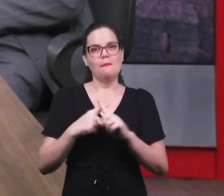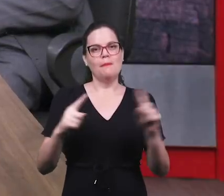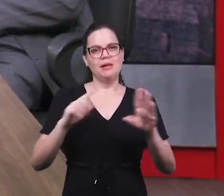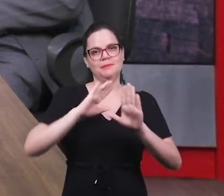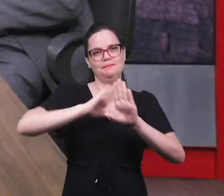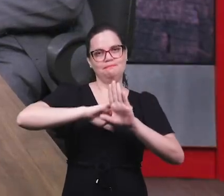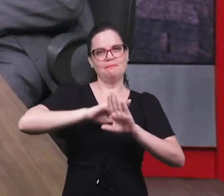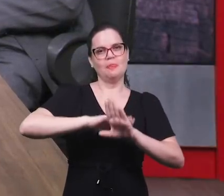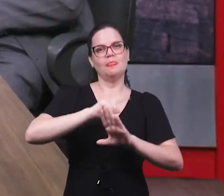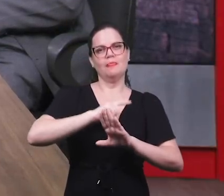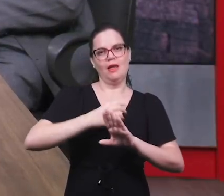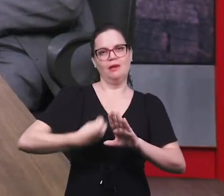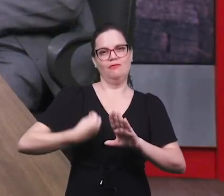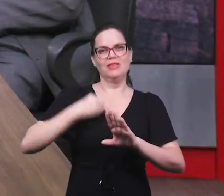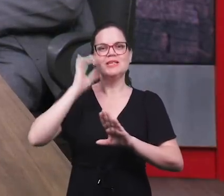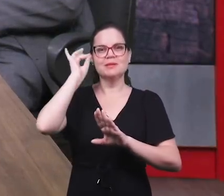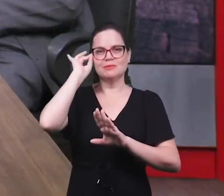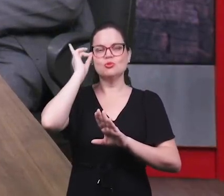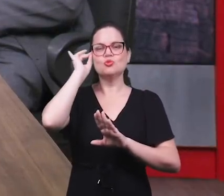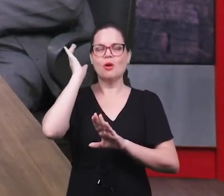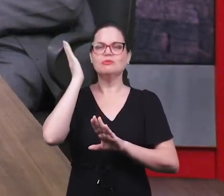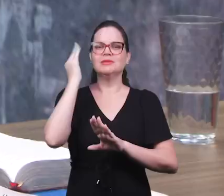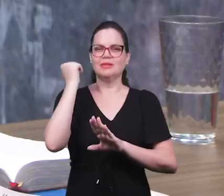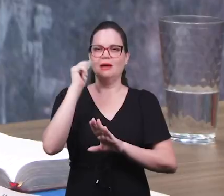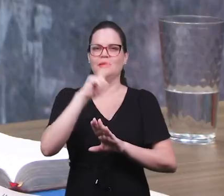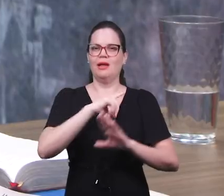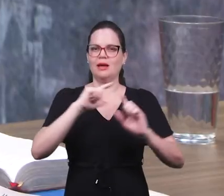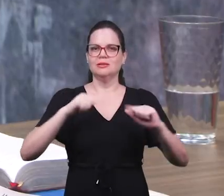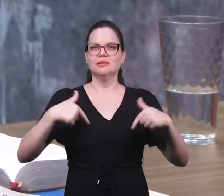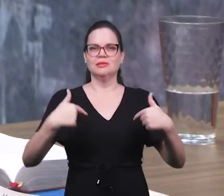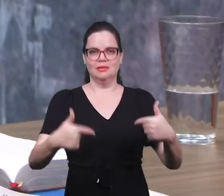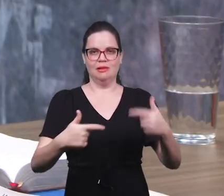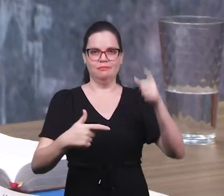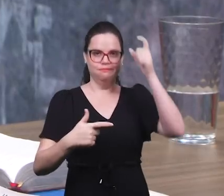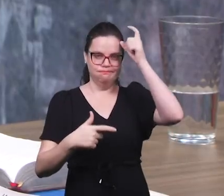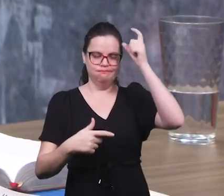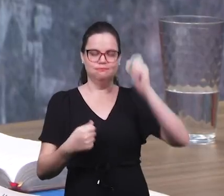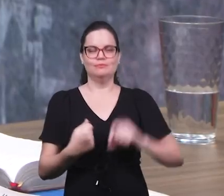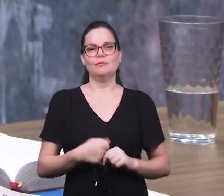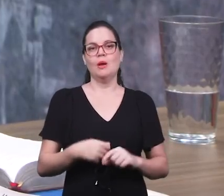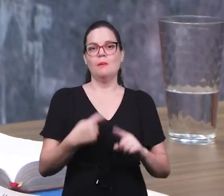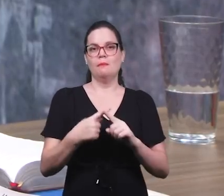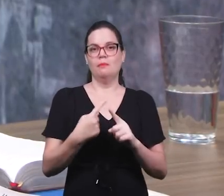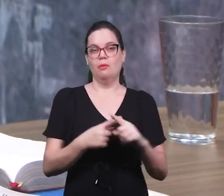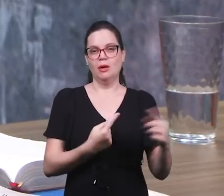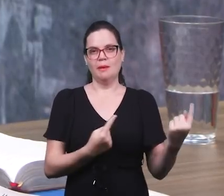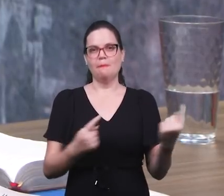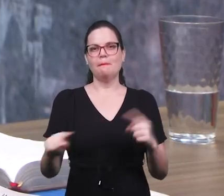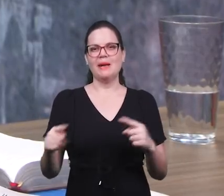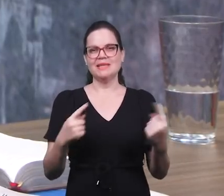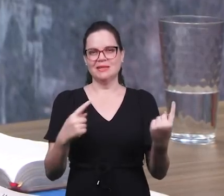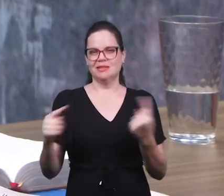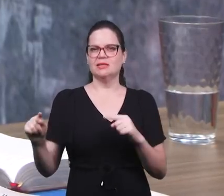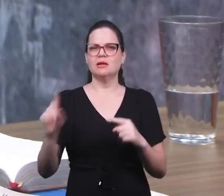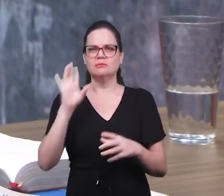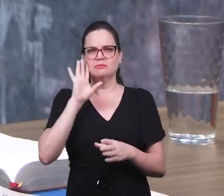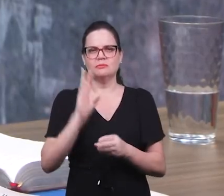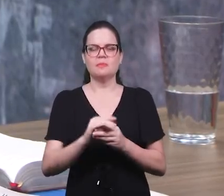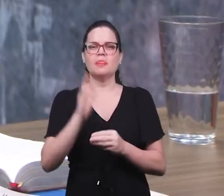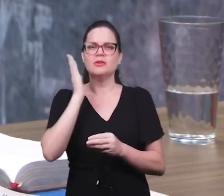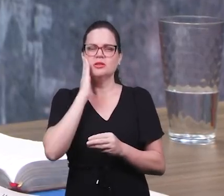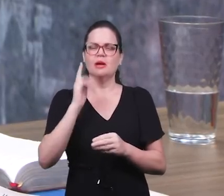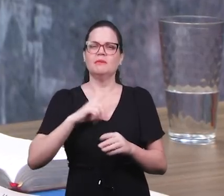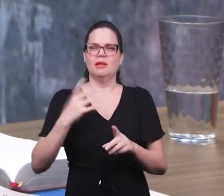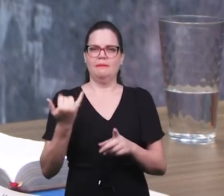era profética. Quando nós lemos a carta, né, de Esmirna, está ali profetizado esse momento difícil que a igreja